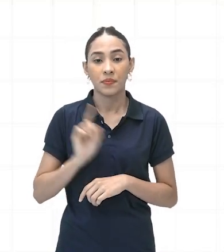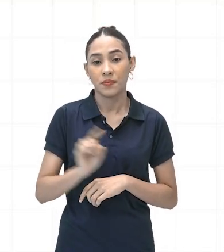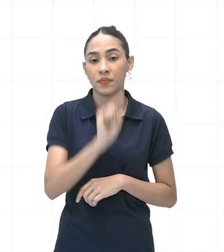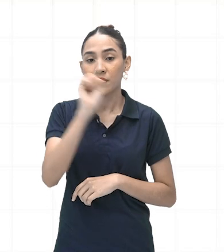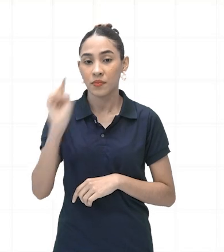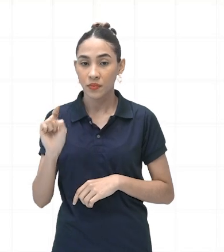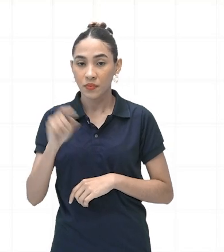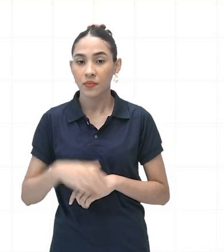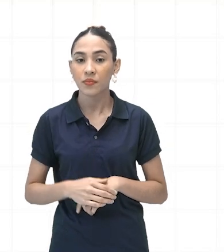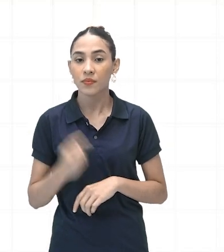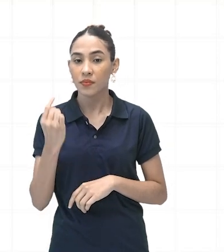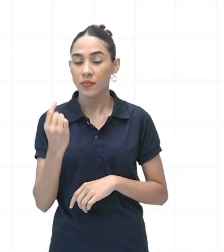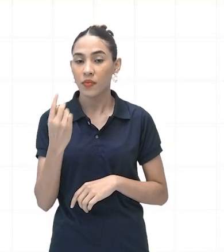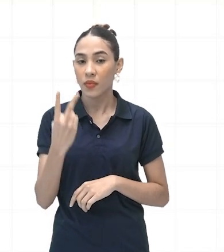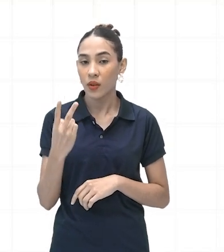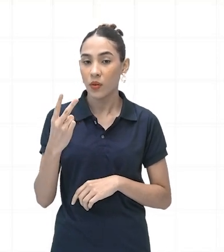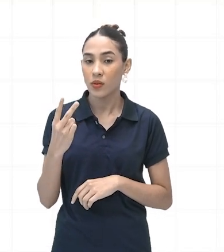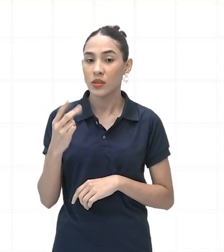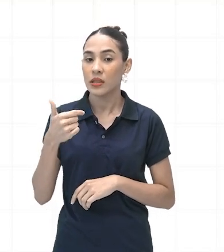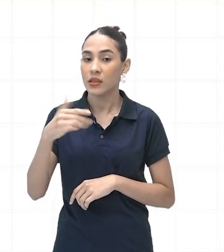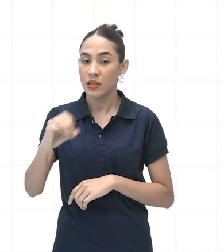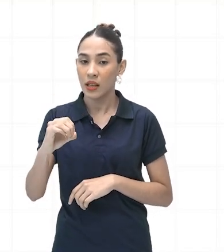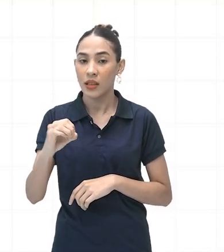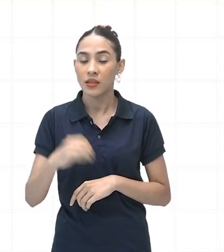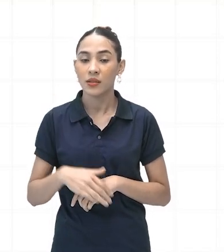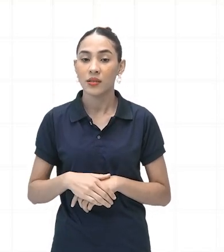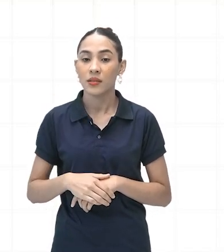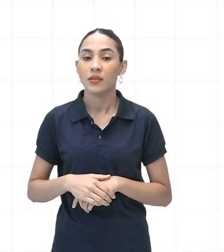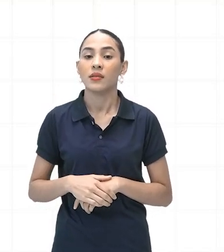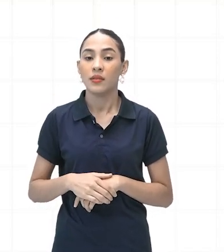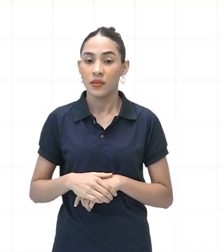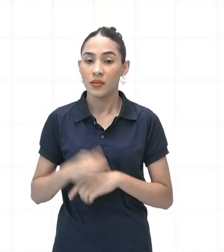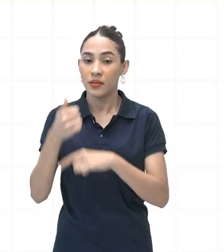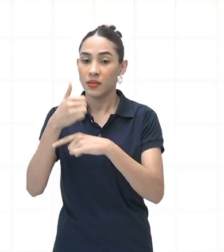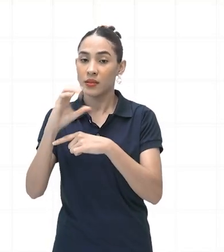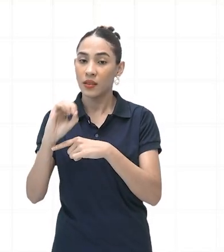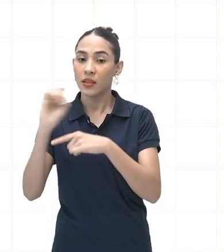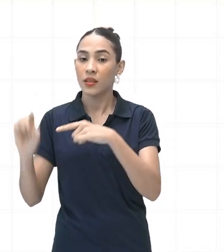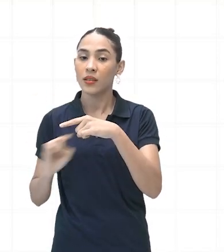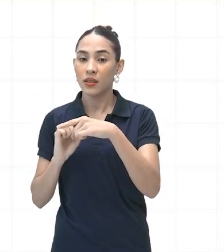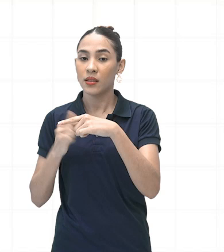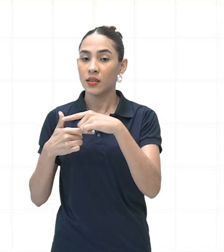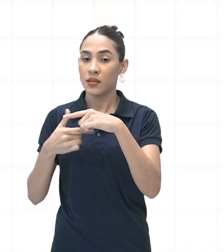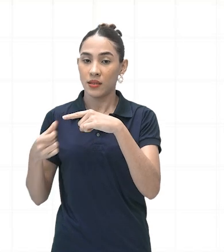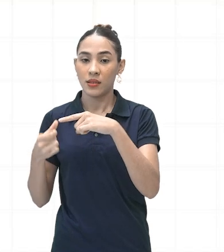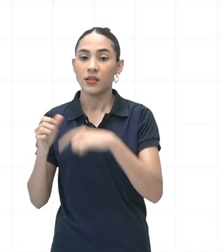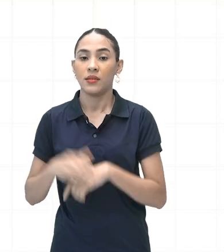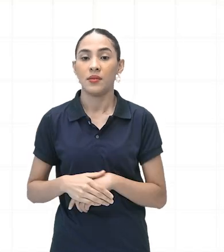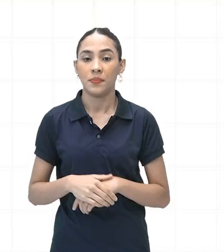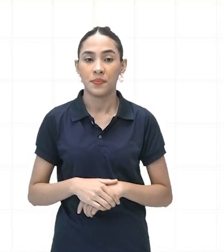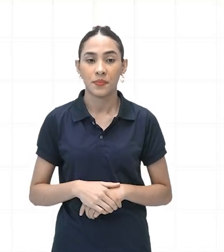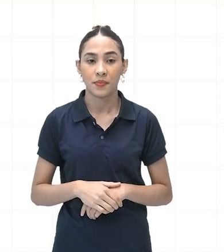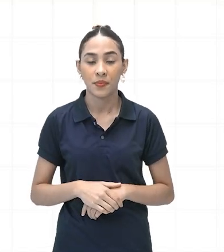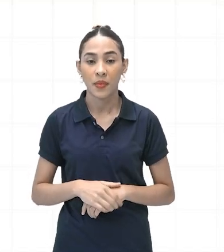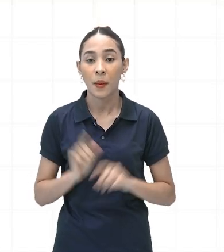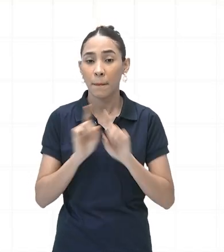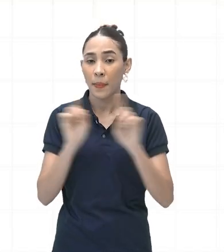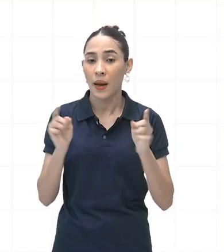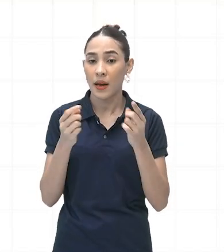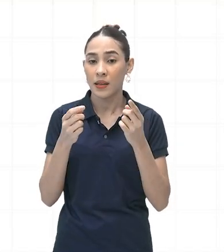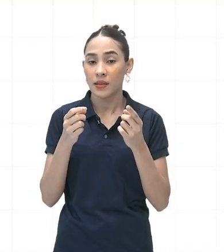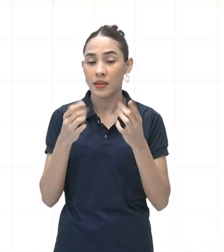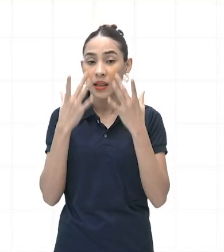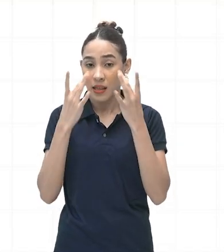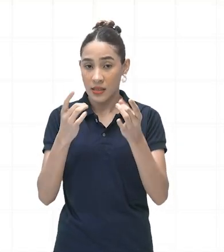como 12 está para 10 e 10 está para 16. Correto? Só que se eu observar, eu